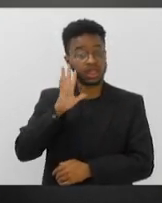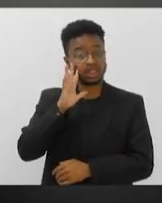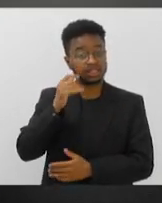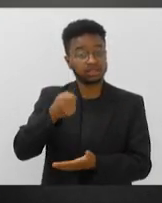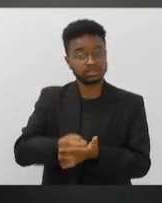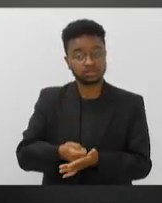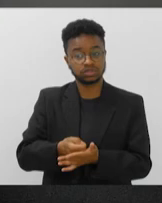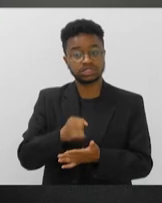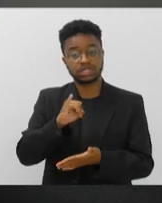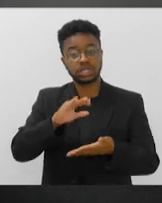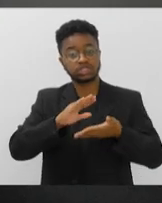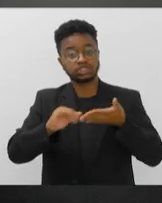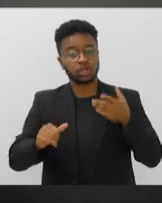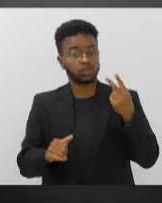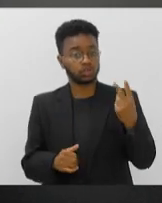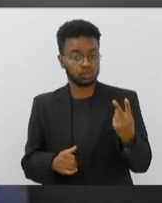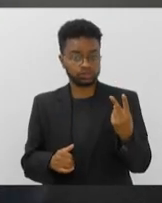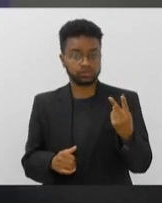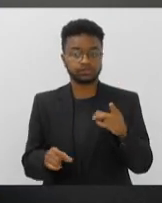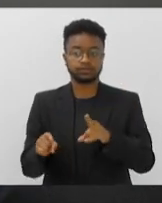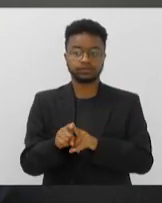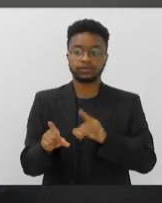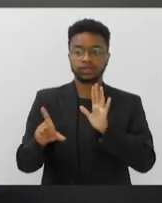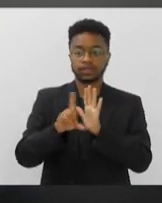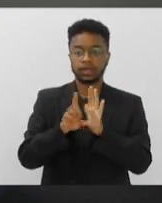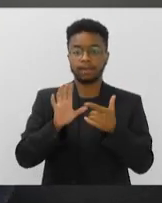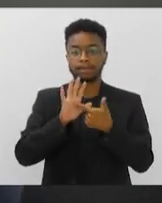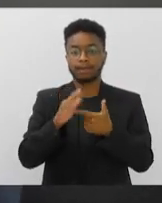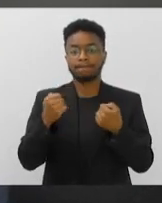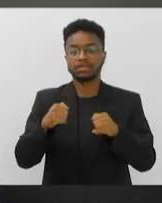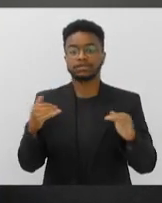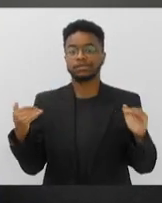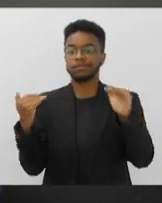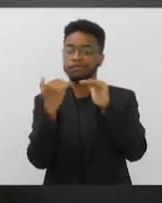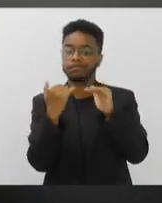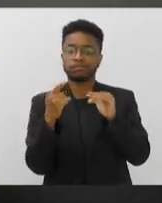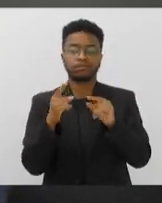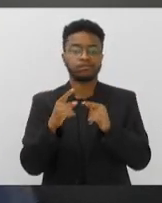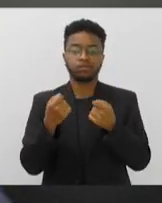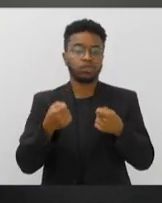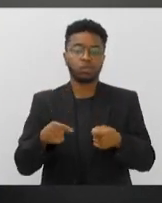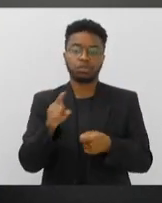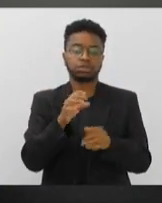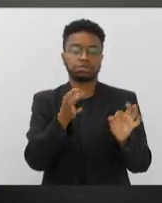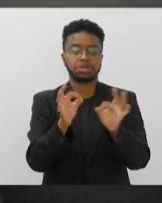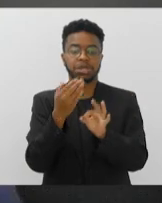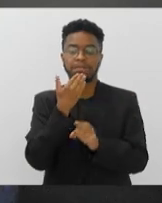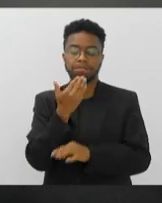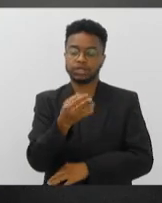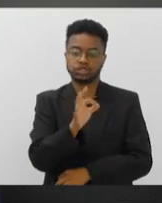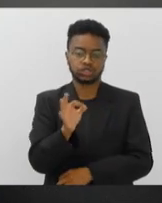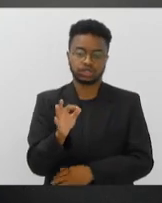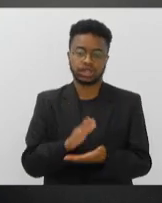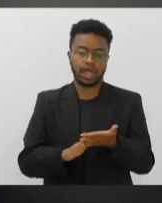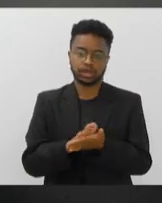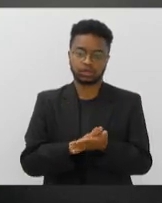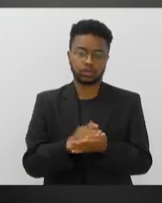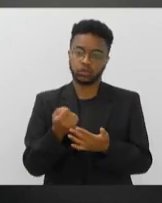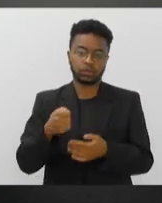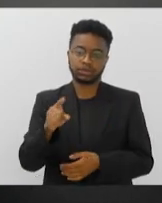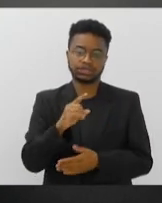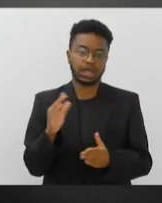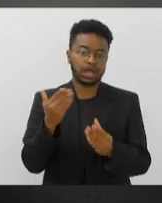integrantes e que sabe que a lei diz que a composição tem que ser paritária ele não precisa que ninguém peça isso ele não precisa que ingresse com